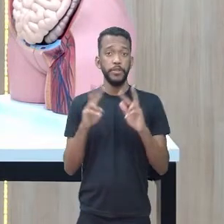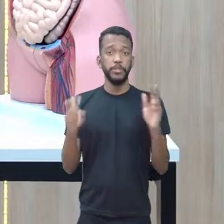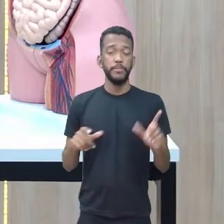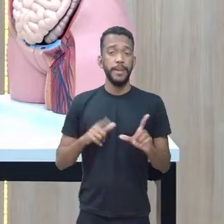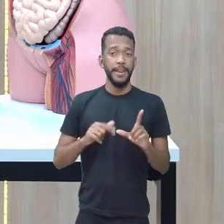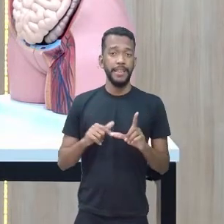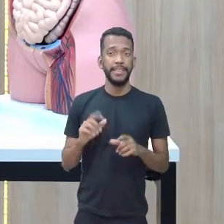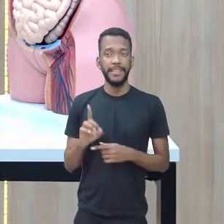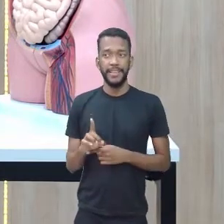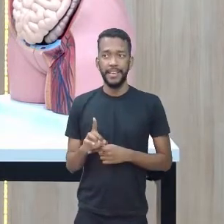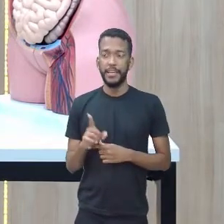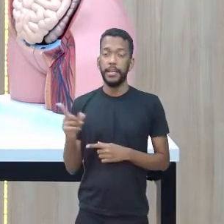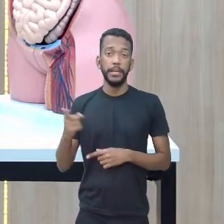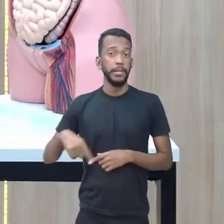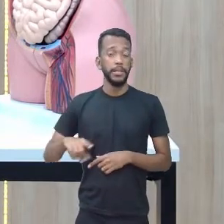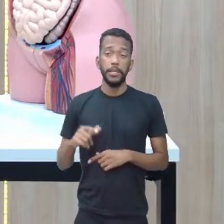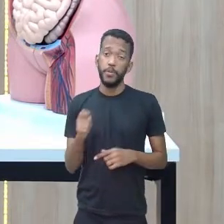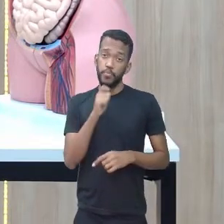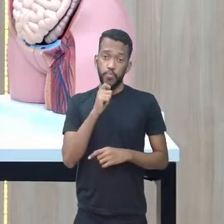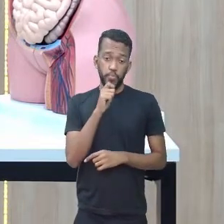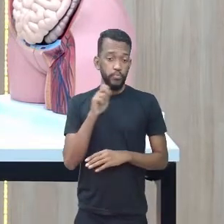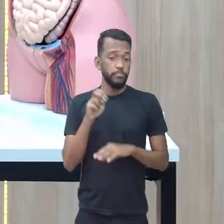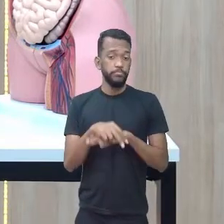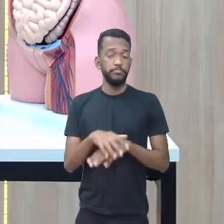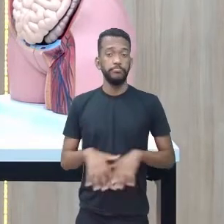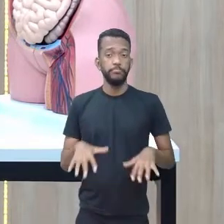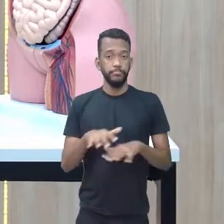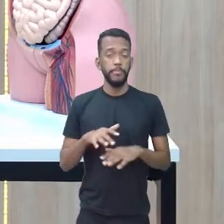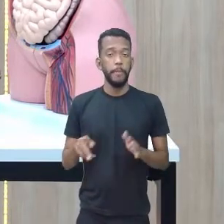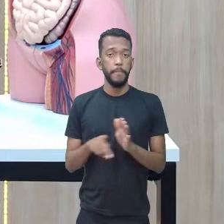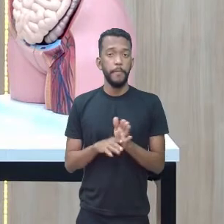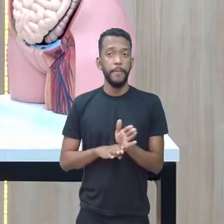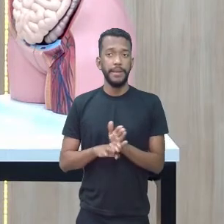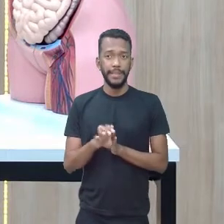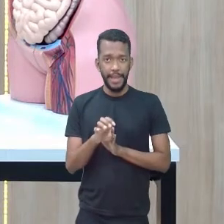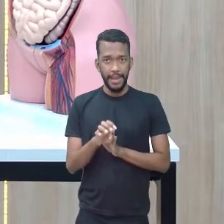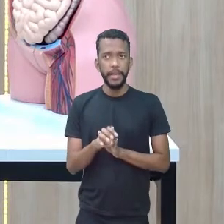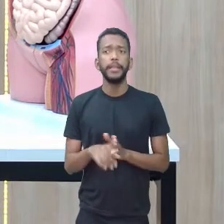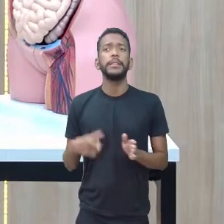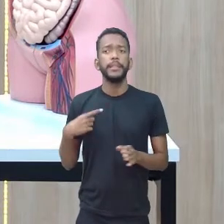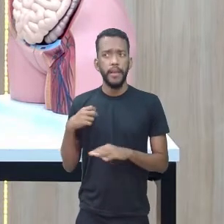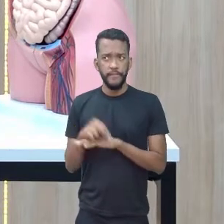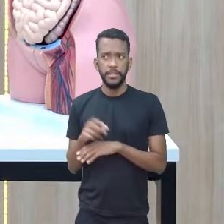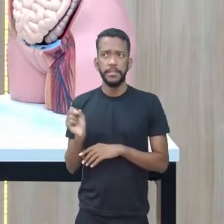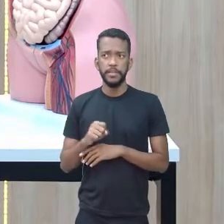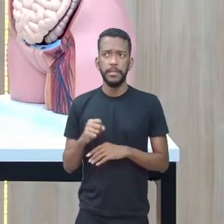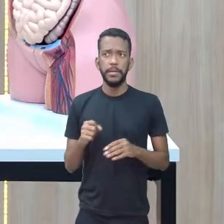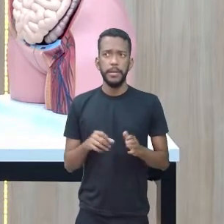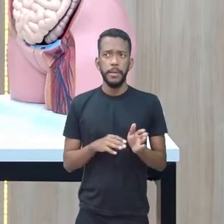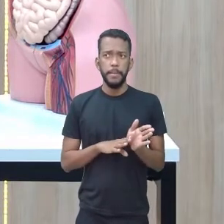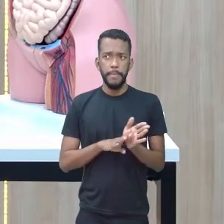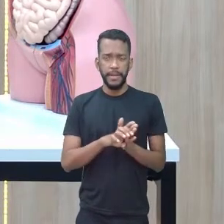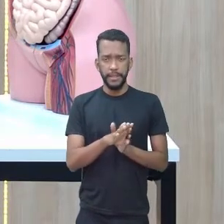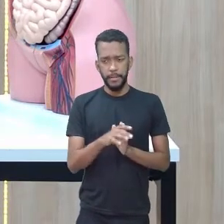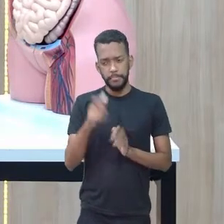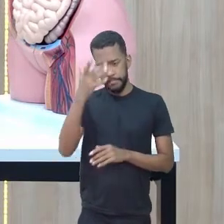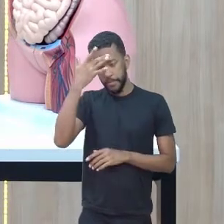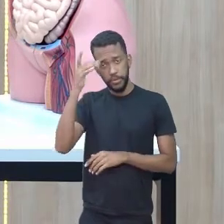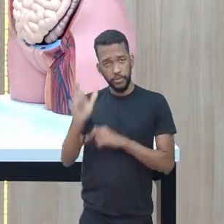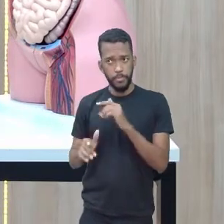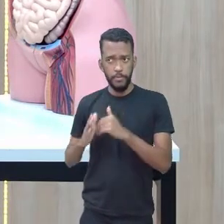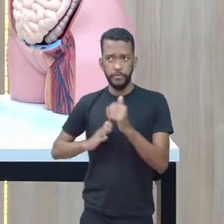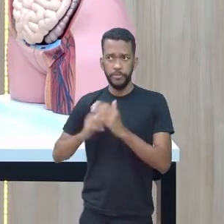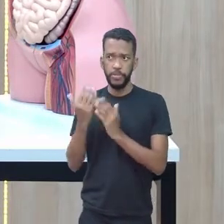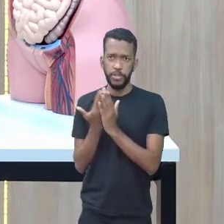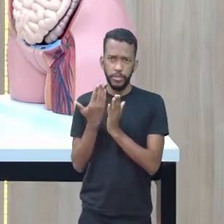que eles não afetam as células bacterianas, eles afetam sim. Existe um bacteriógrafo que é bem interessante. Vamos lá,